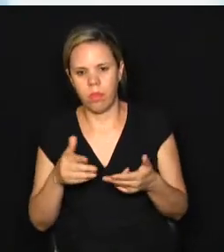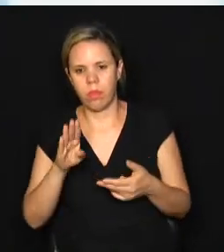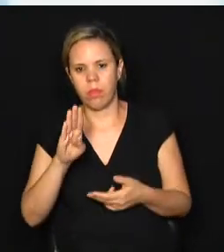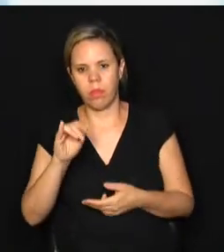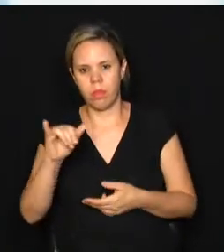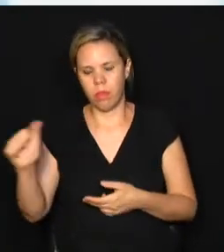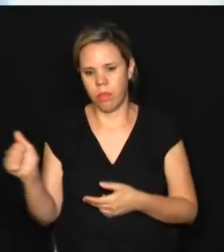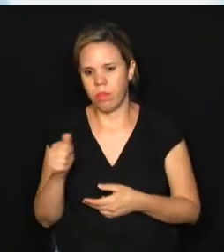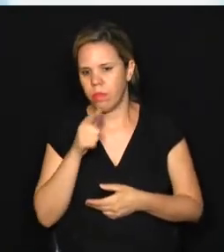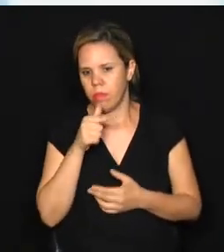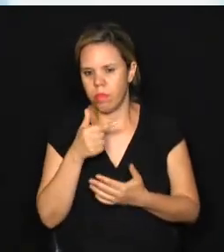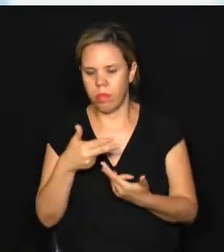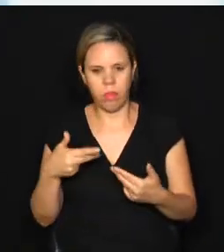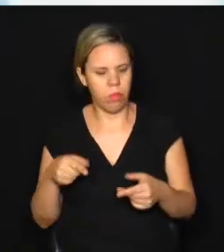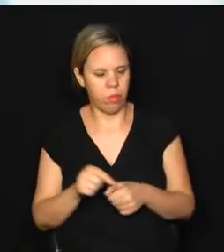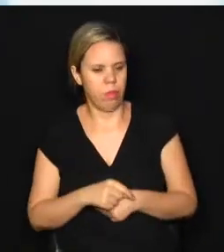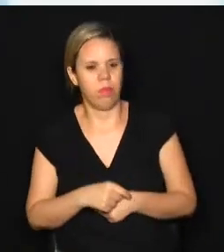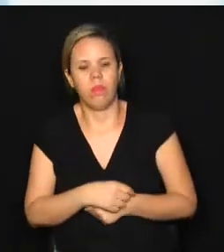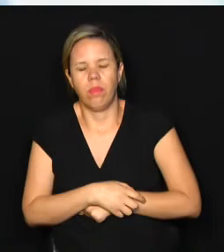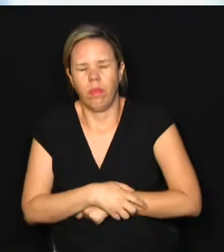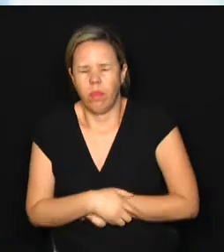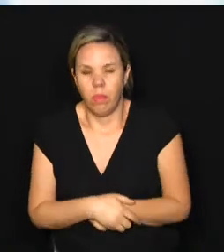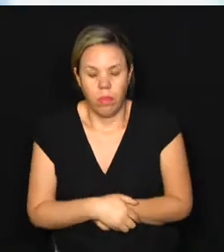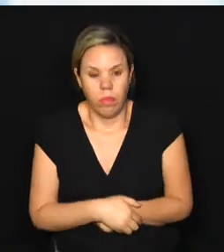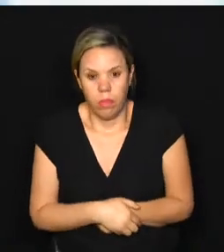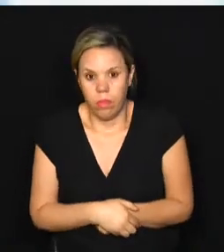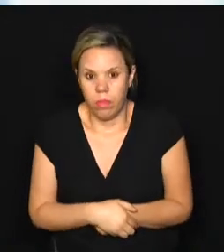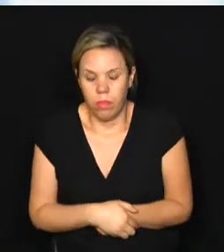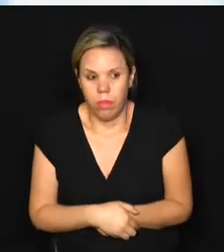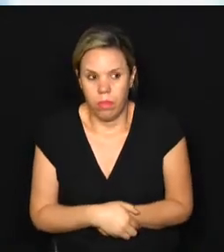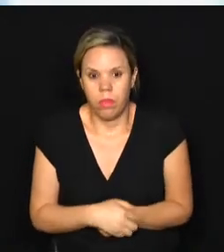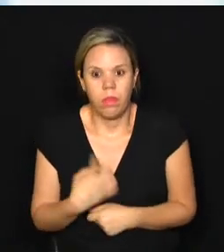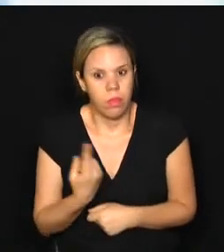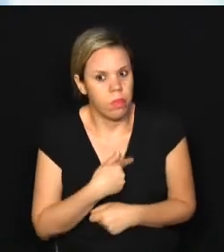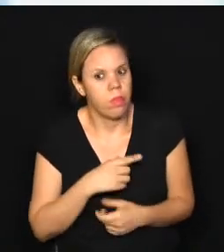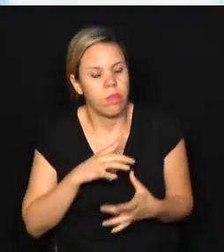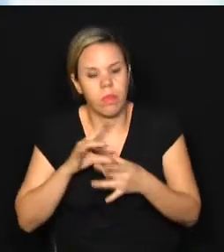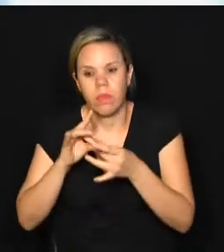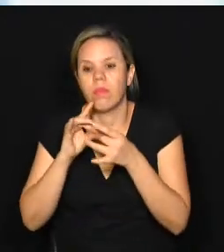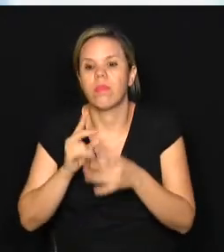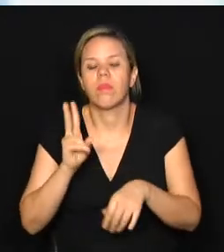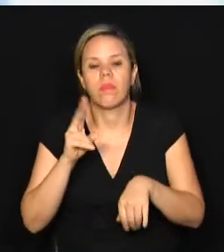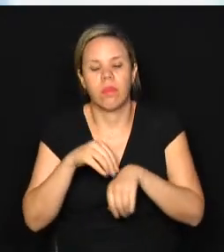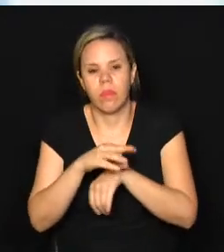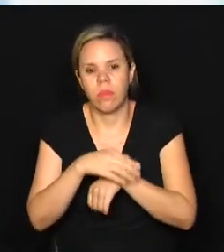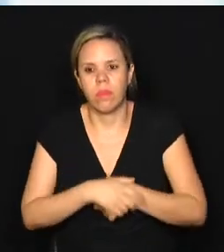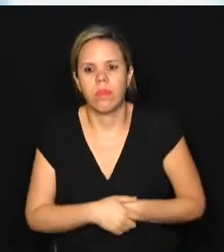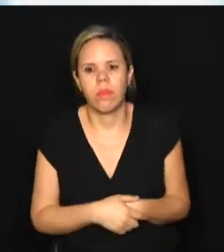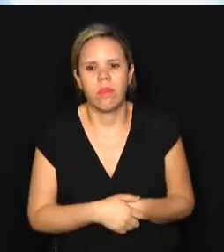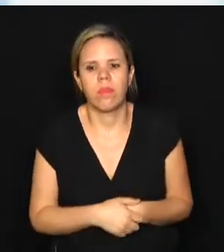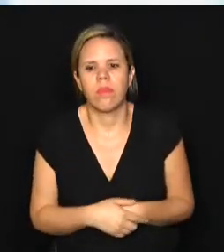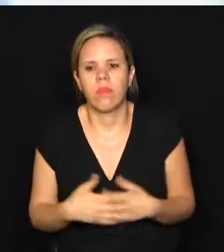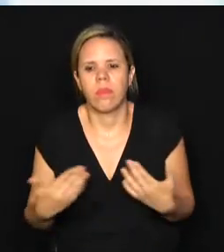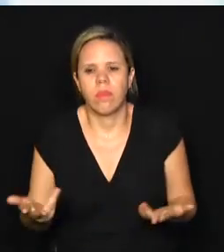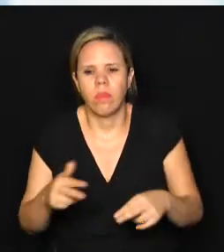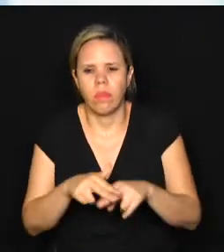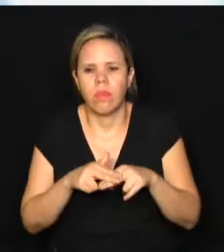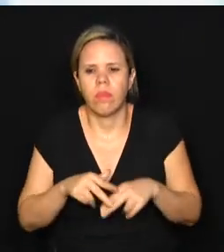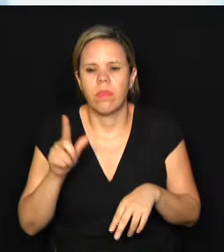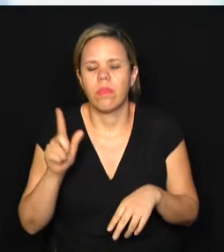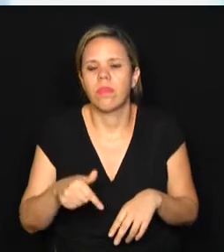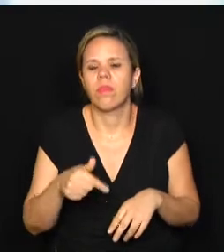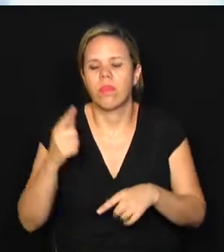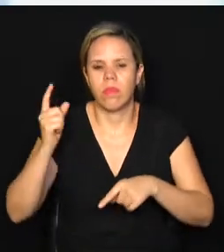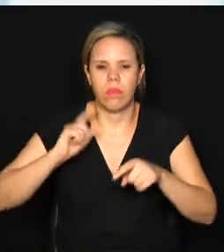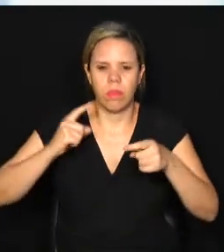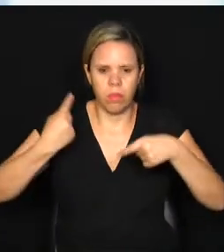manejo é por bacia hidrográfica. Então, esse olhar integrado a gente precisa trazer sempre. Então, por isso, eu digo que esse debate que a gente